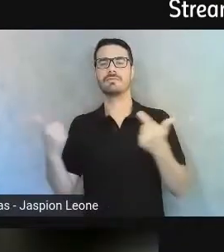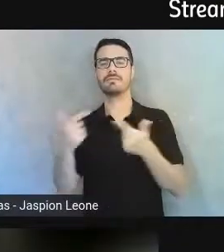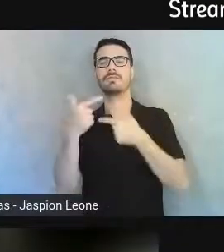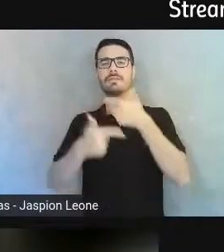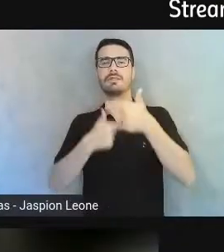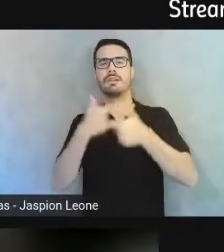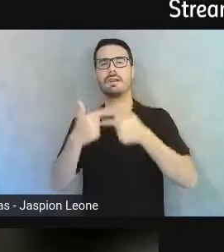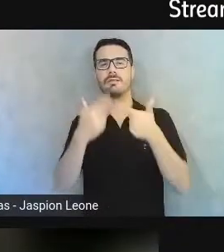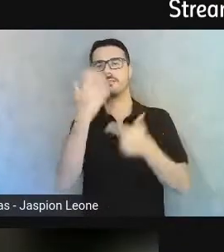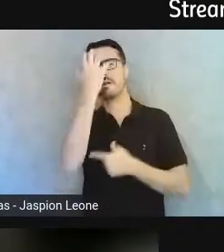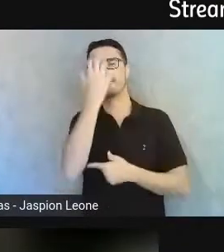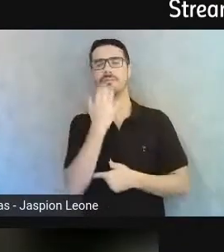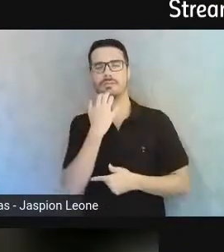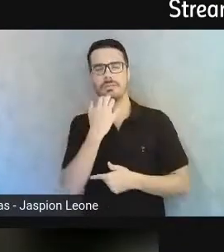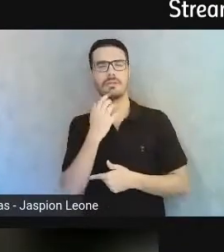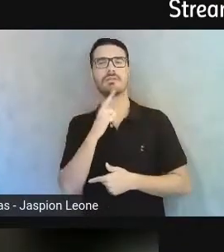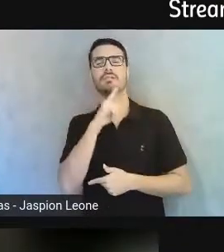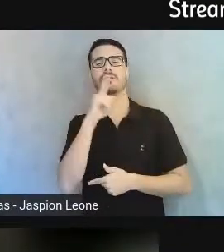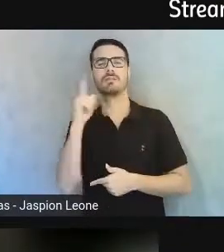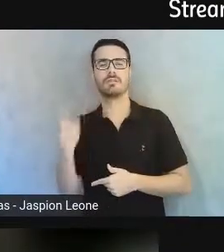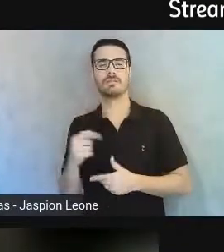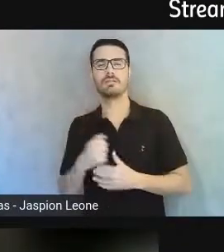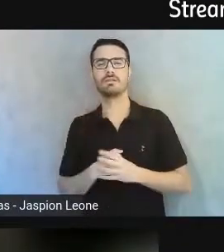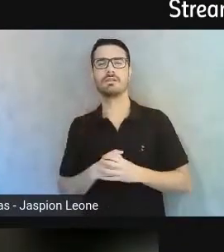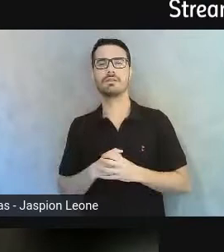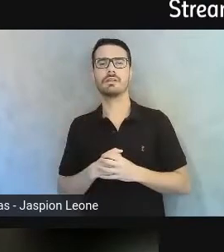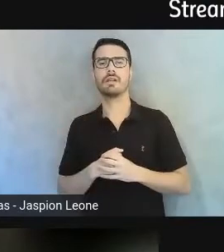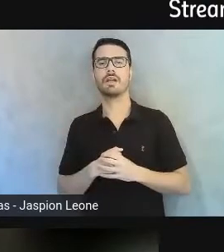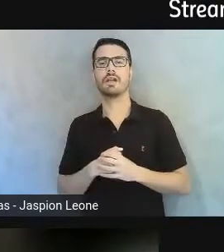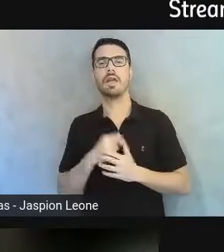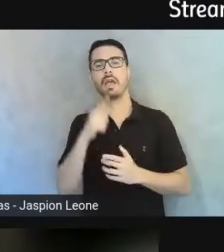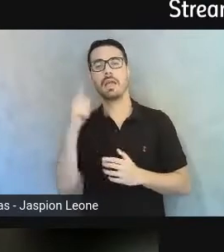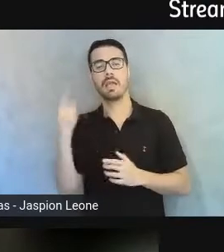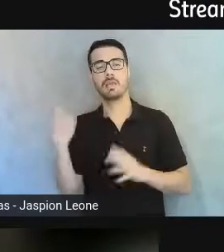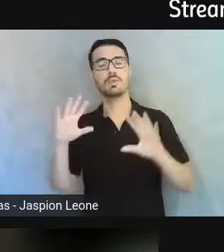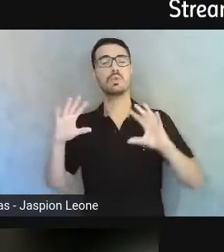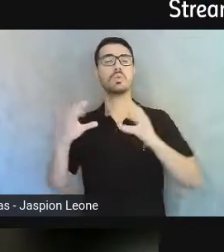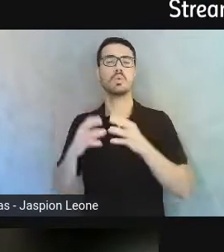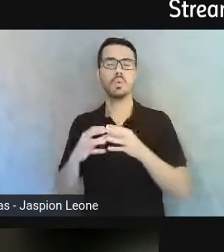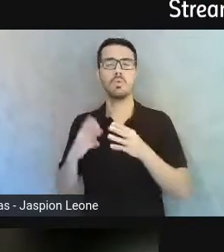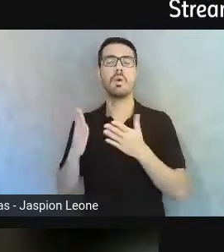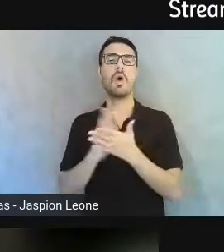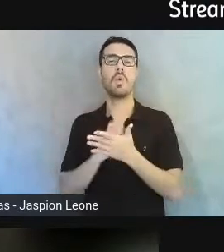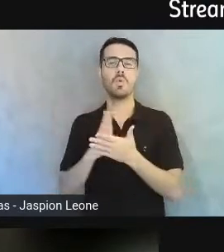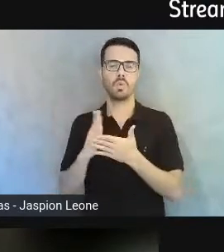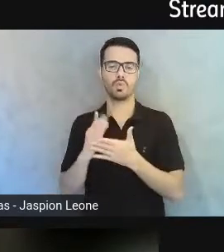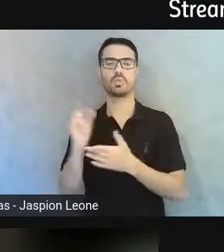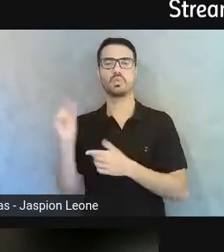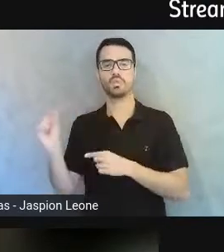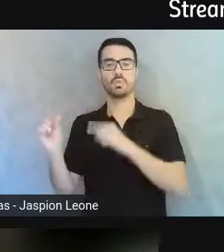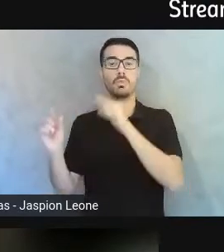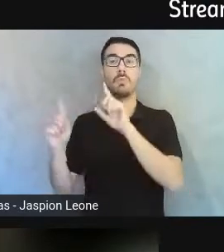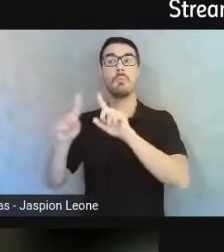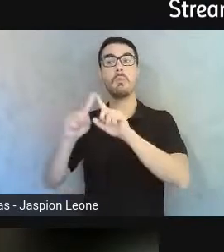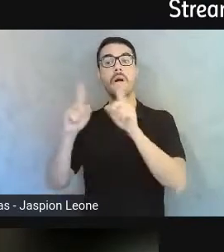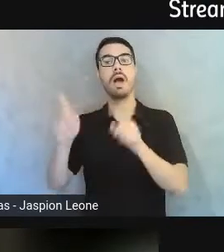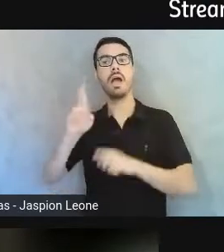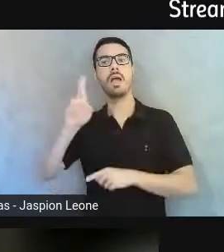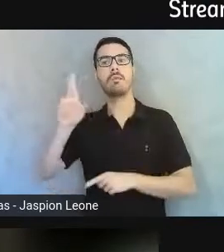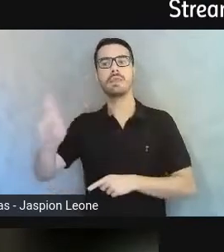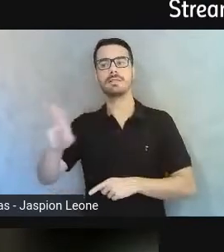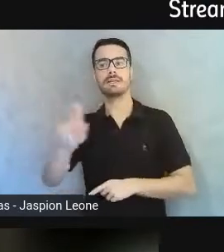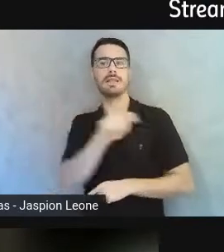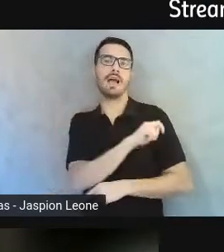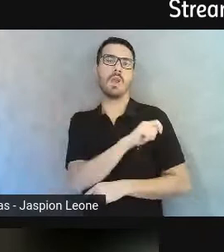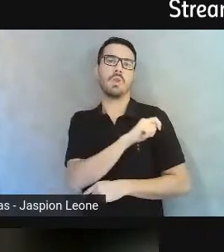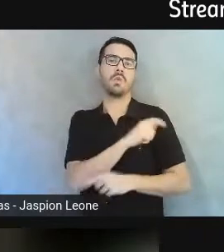responsáveis. É uma pequena parcela desses alunos, né? Mas são representativos.